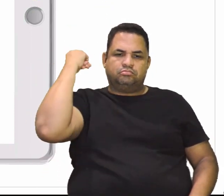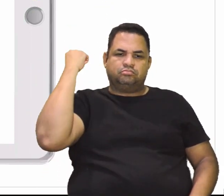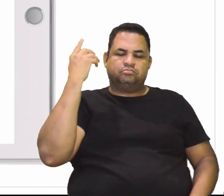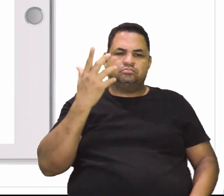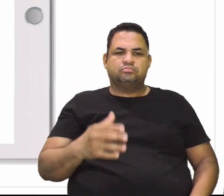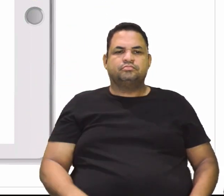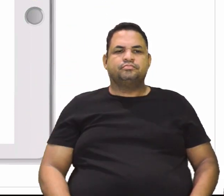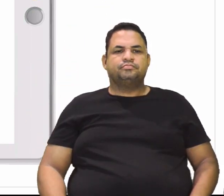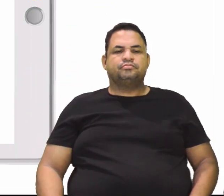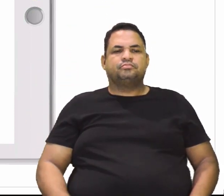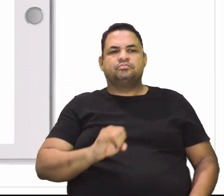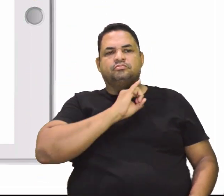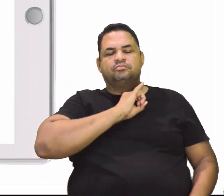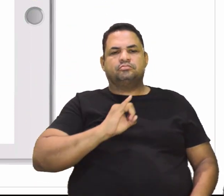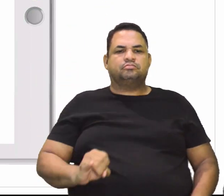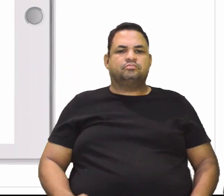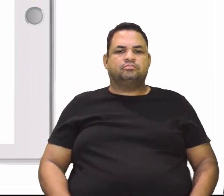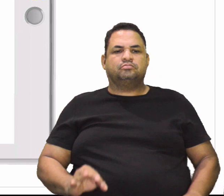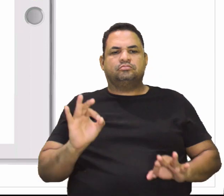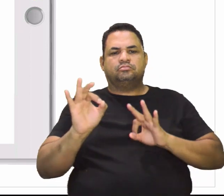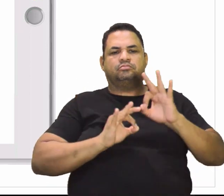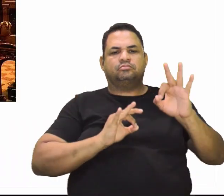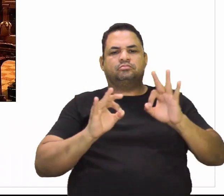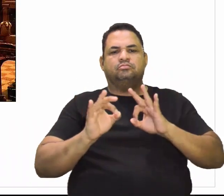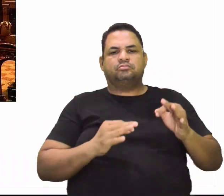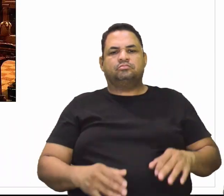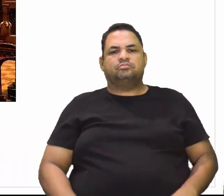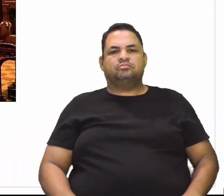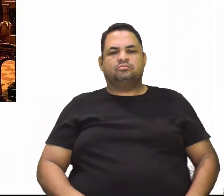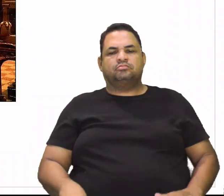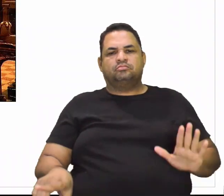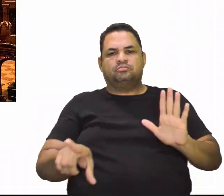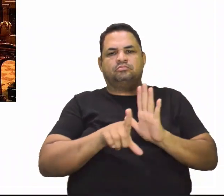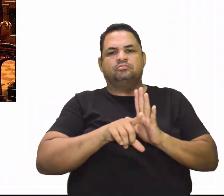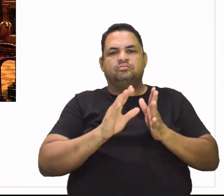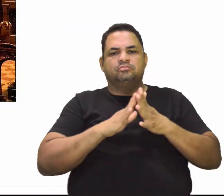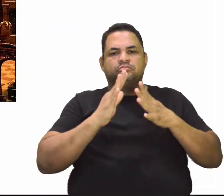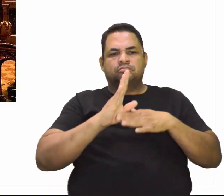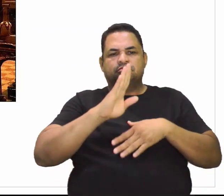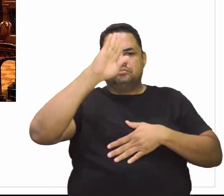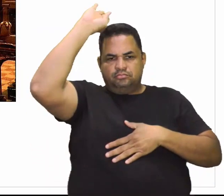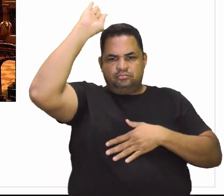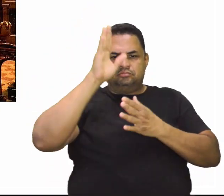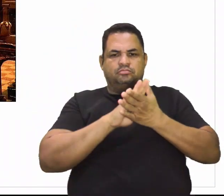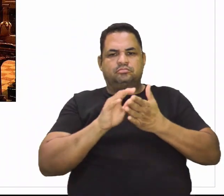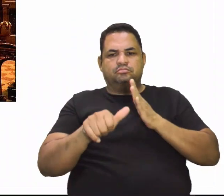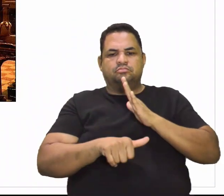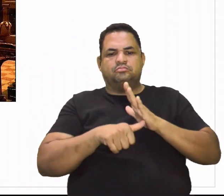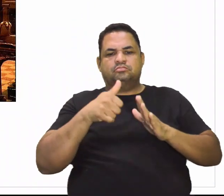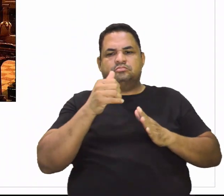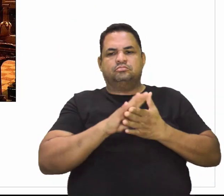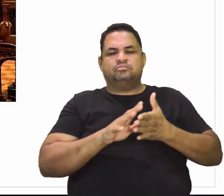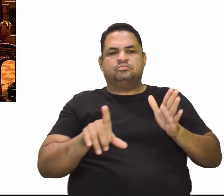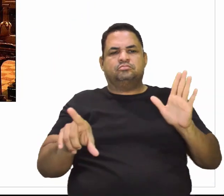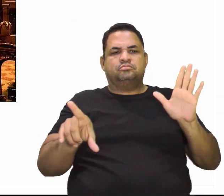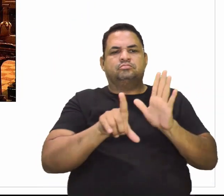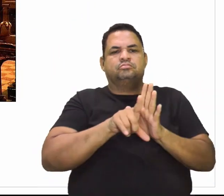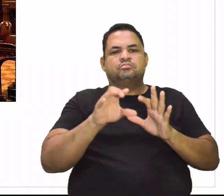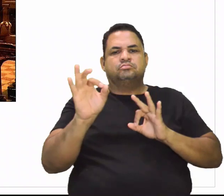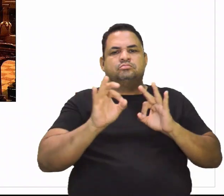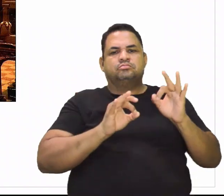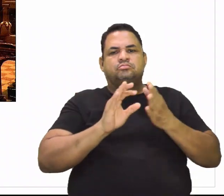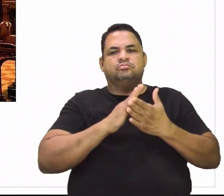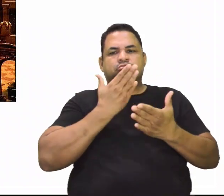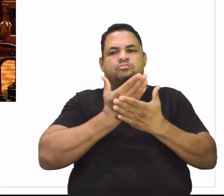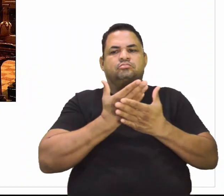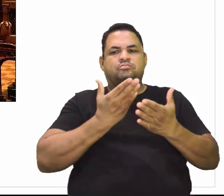Império Romano, a organização da sociedade romana, as leis romanas aí. Primeiramente, a gente começa com as leis romanas, que são